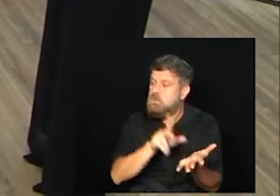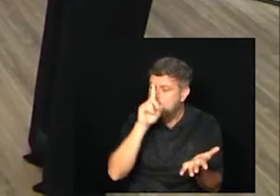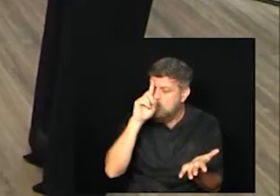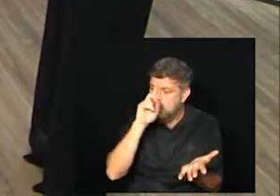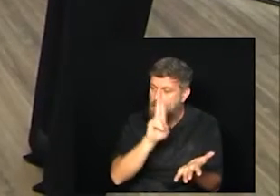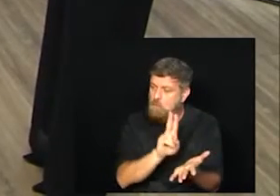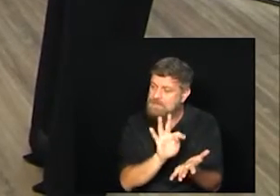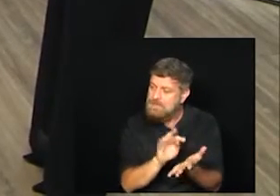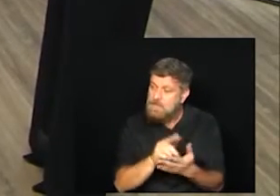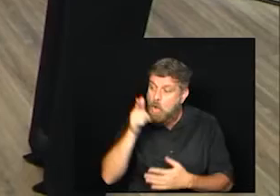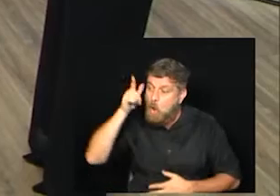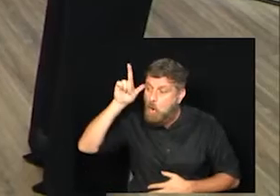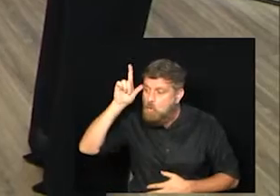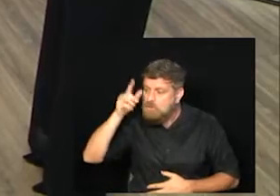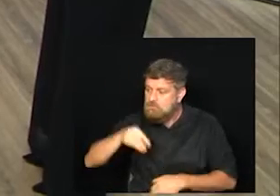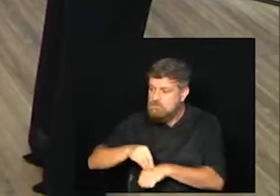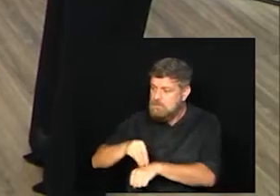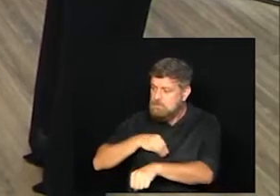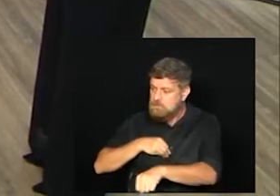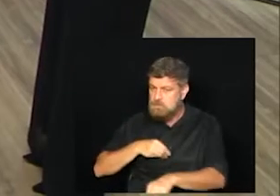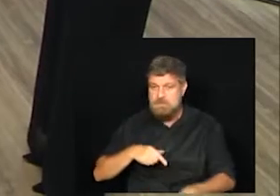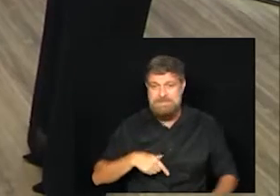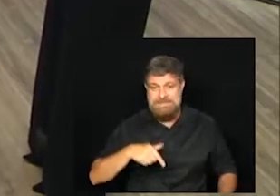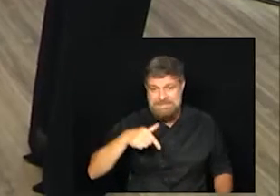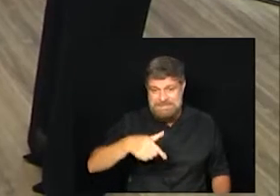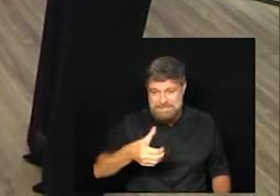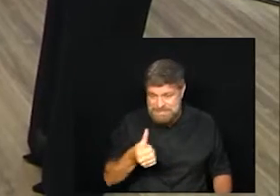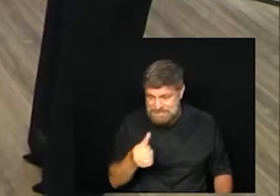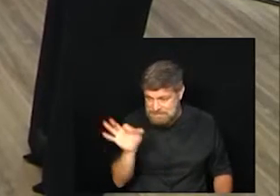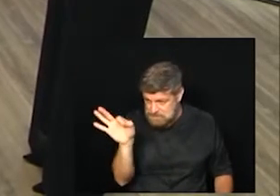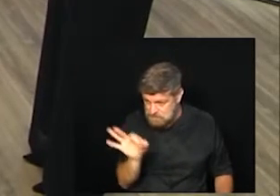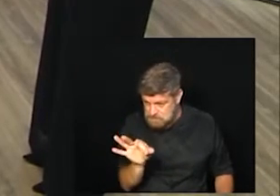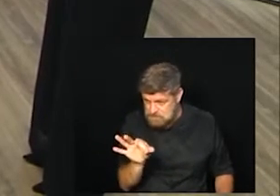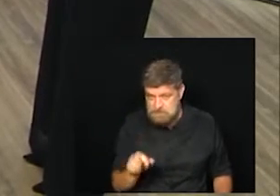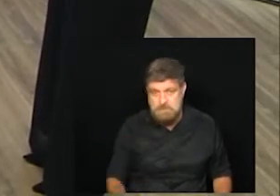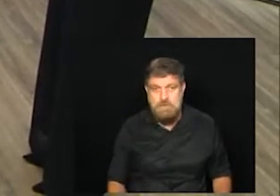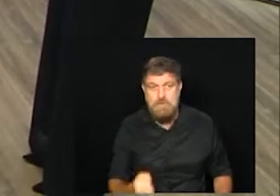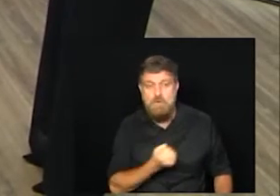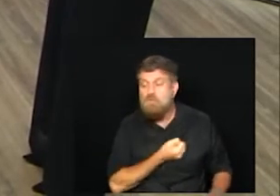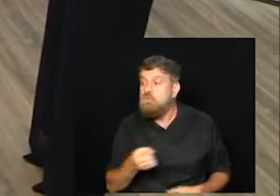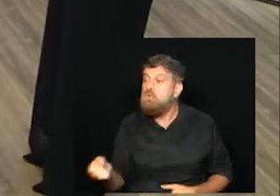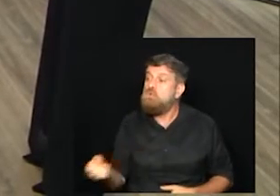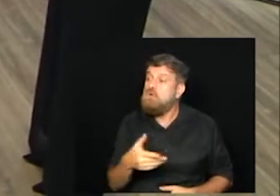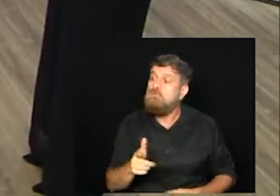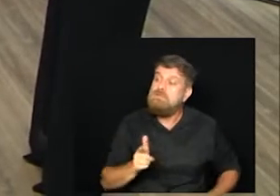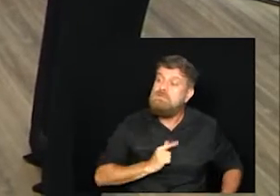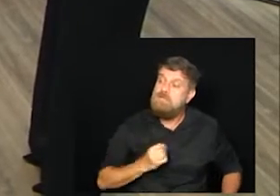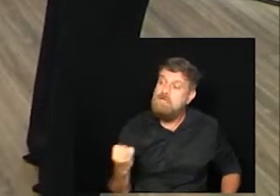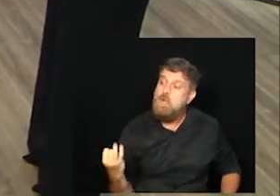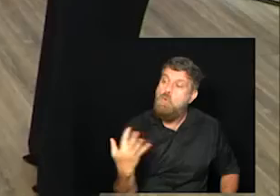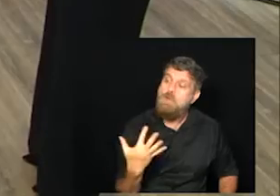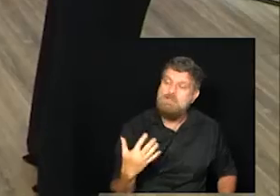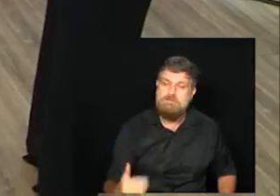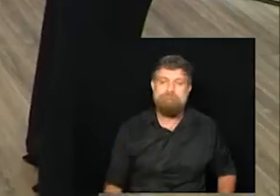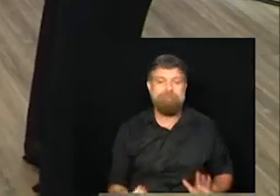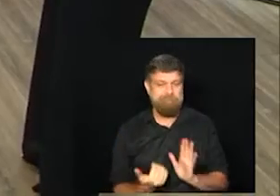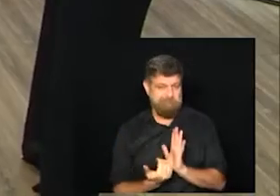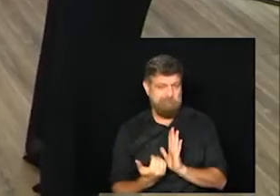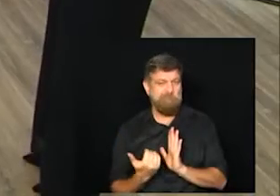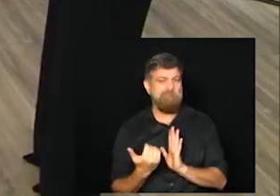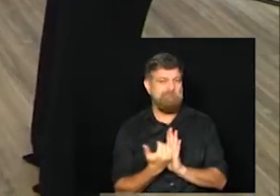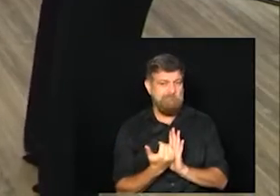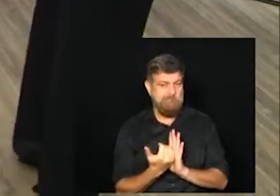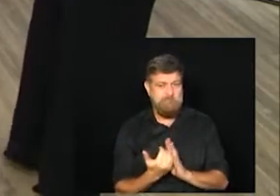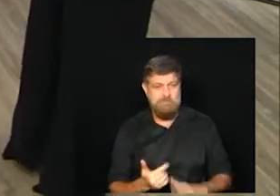que ontem você passou para a gente 76%. A última atualização que nós temos. A gente aumentou um pouquinho essa